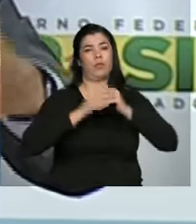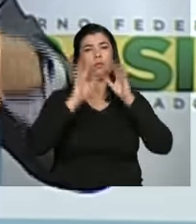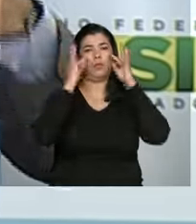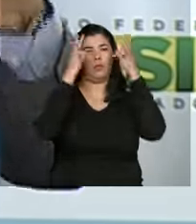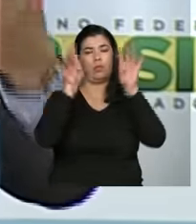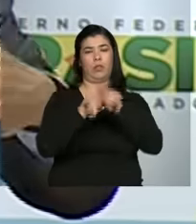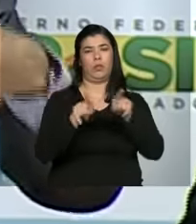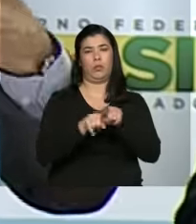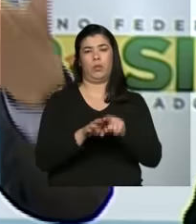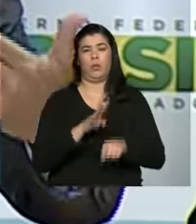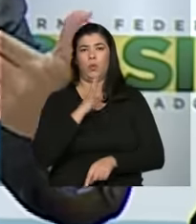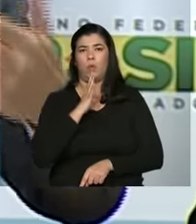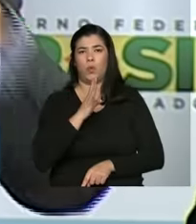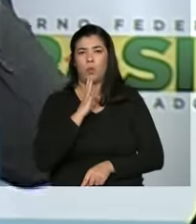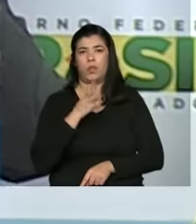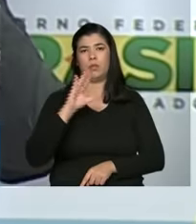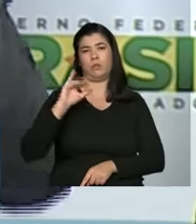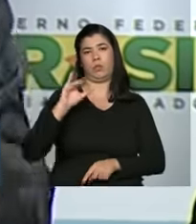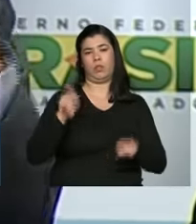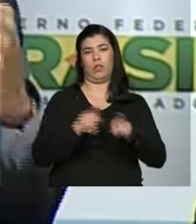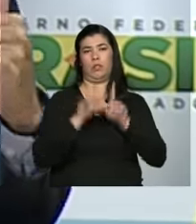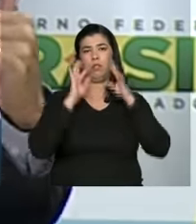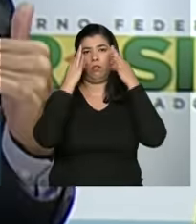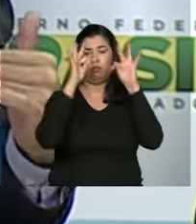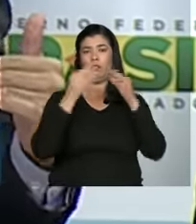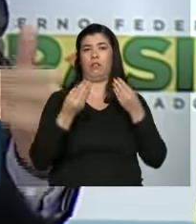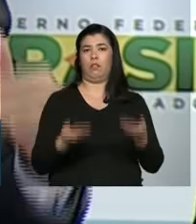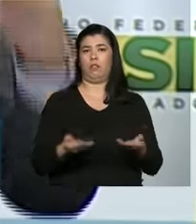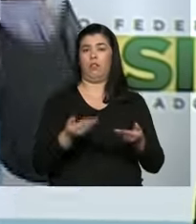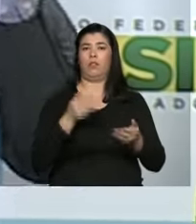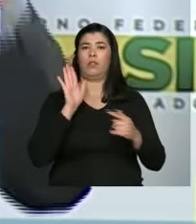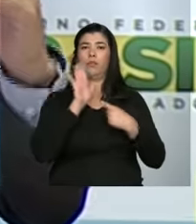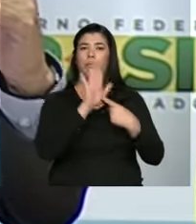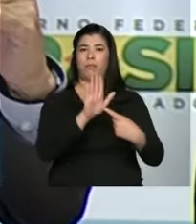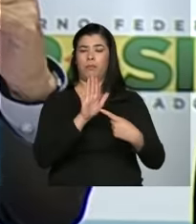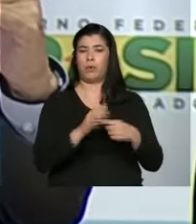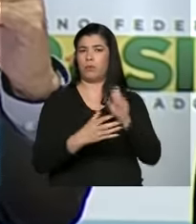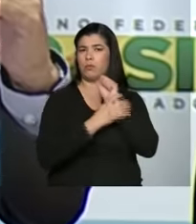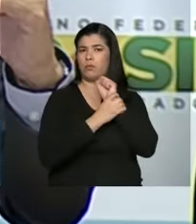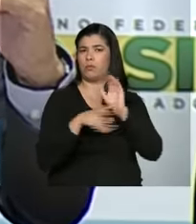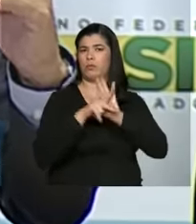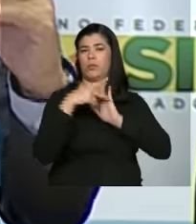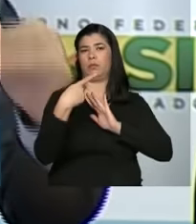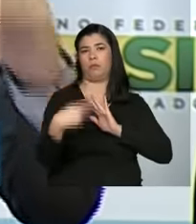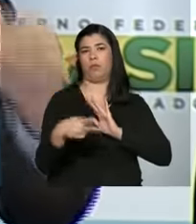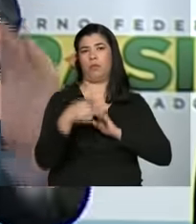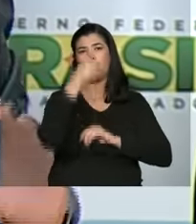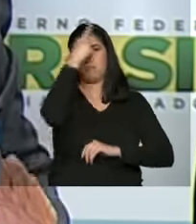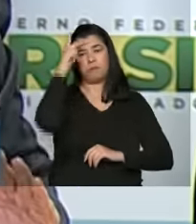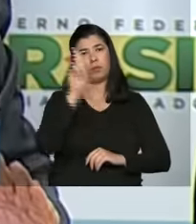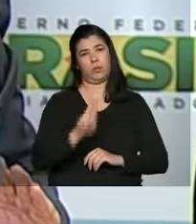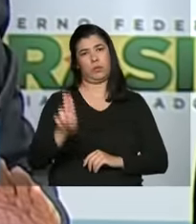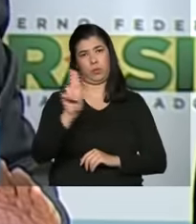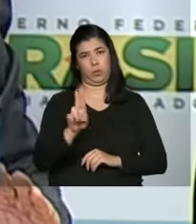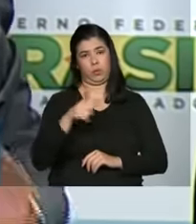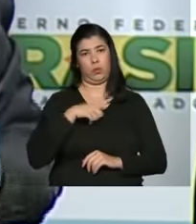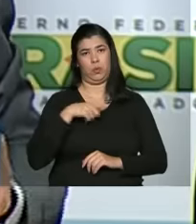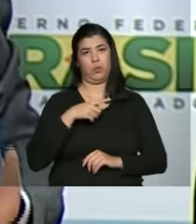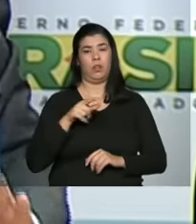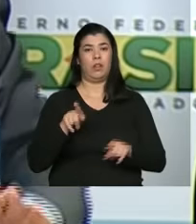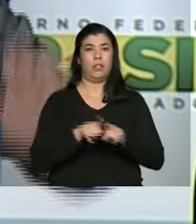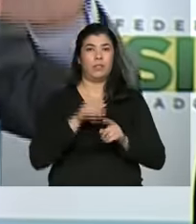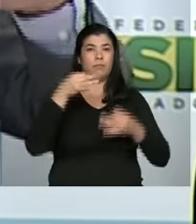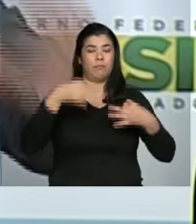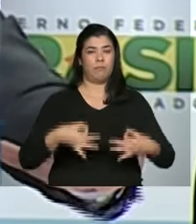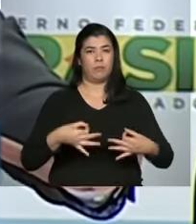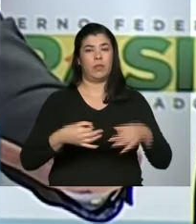conhecimento científico tecnológico mas isso trará um padrão de segurança pros pacientes e de uso racional eu